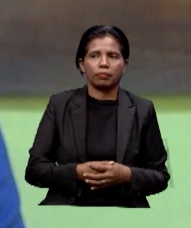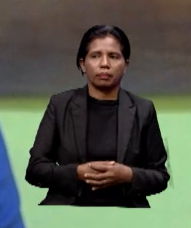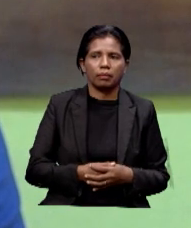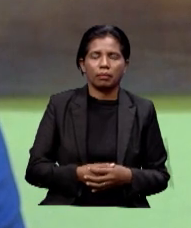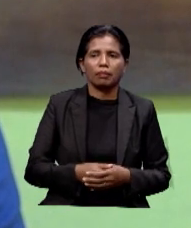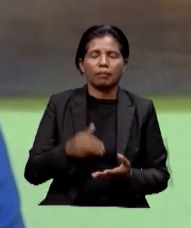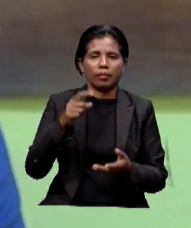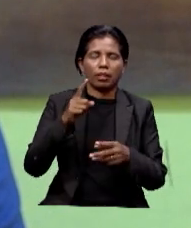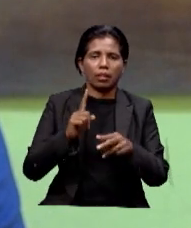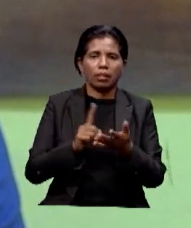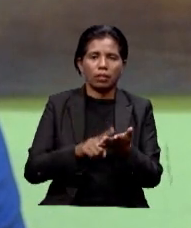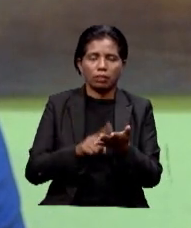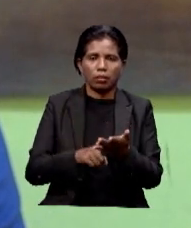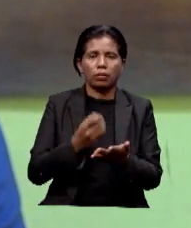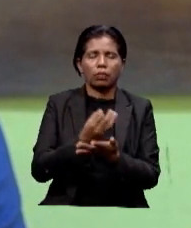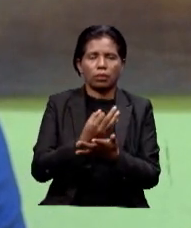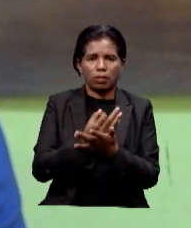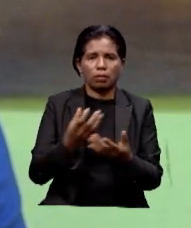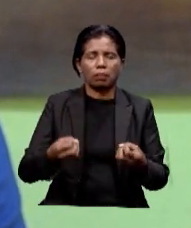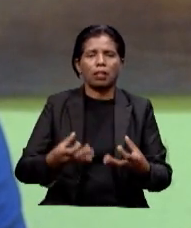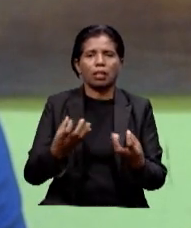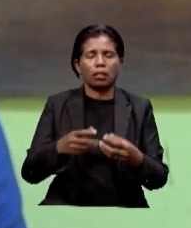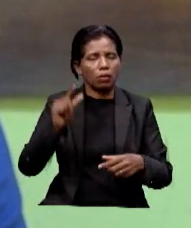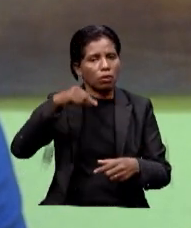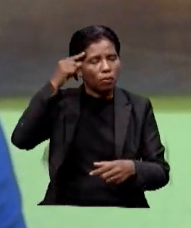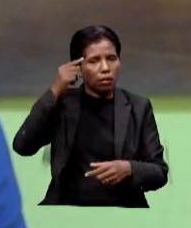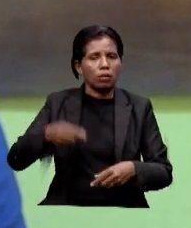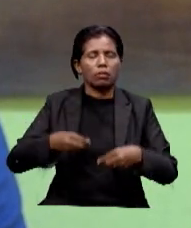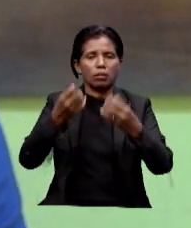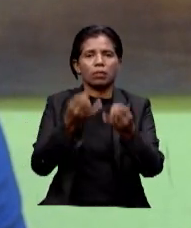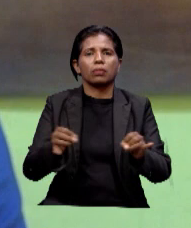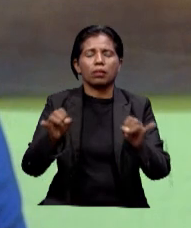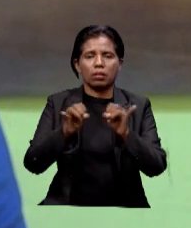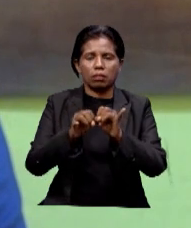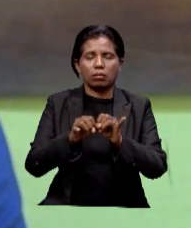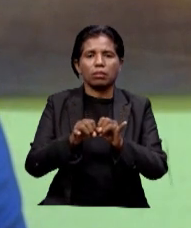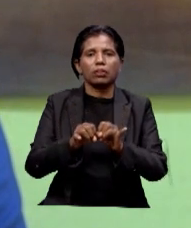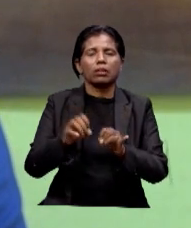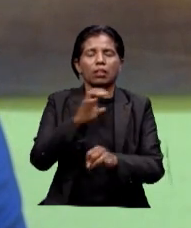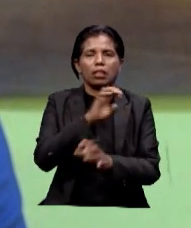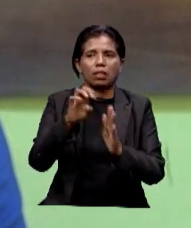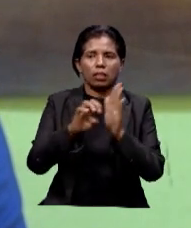Diskuti filafali, subsidi so iwe ini lebih gubern aprova bah institusi yang istar sira. Bat merge